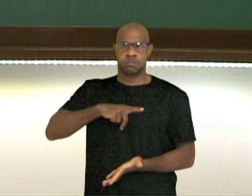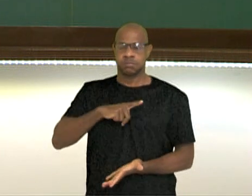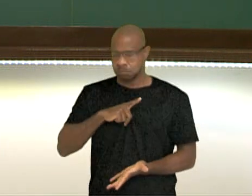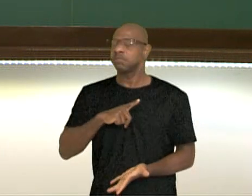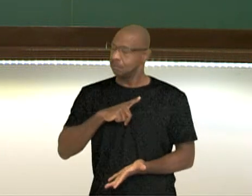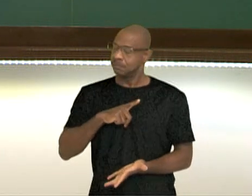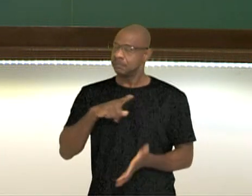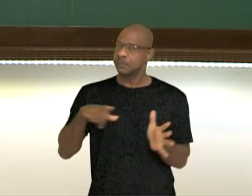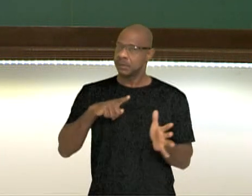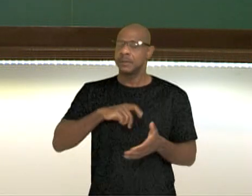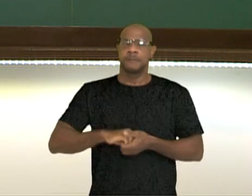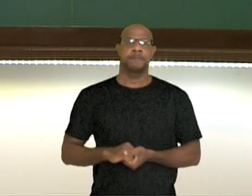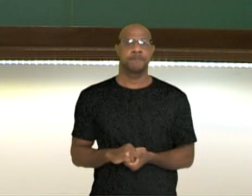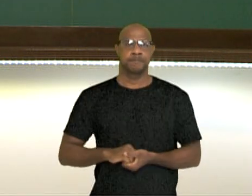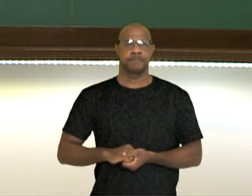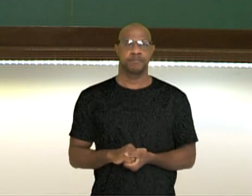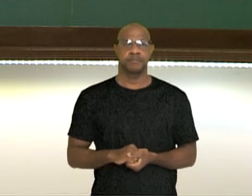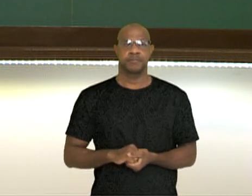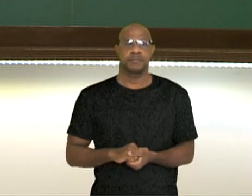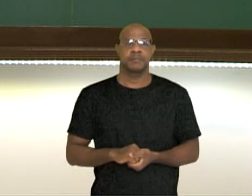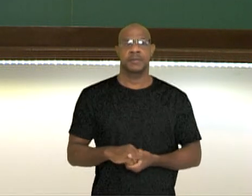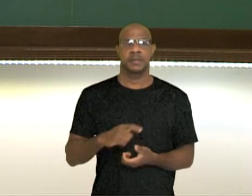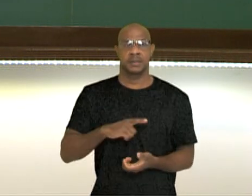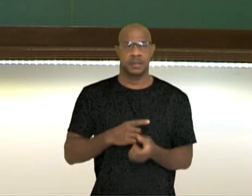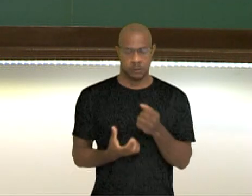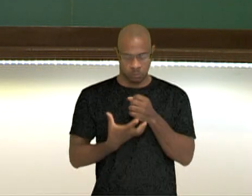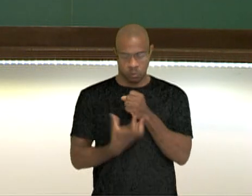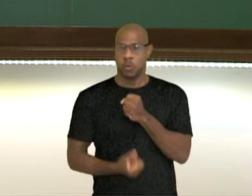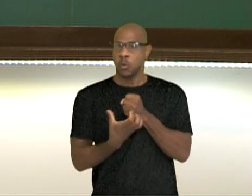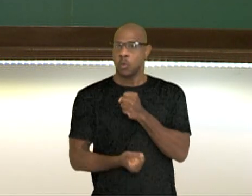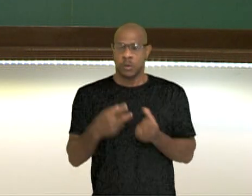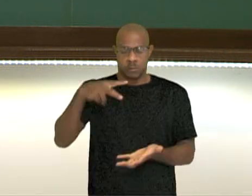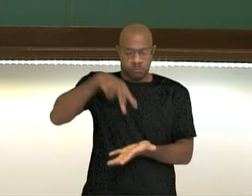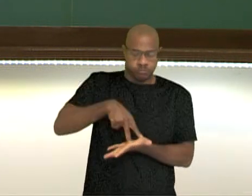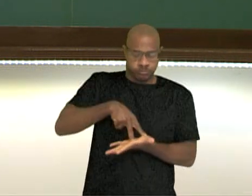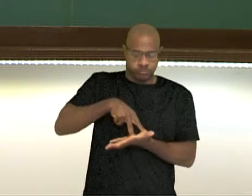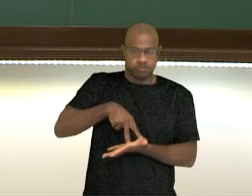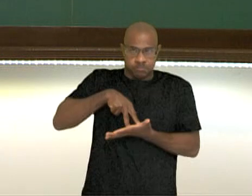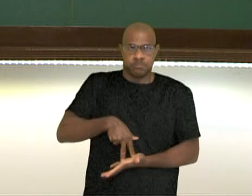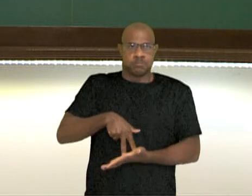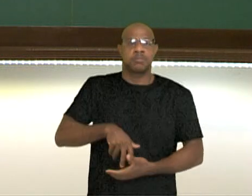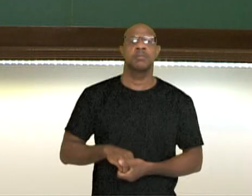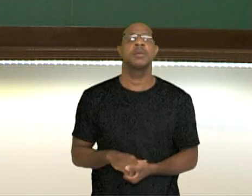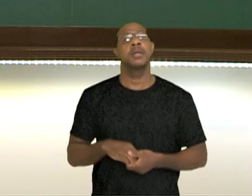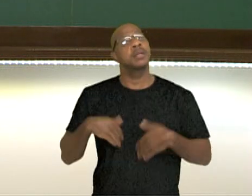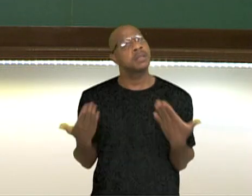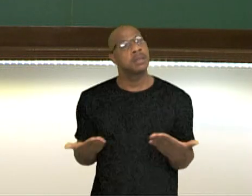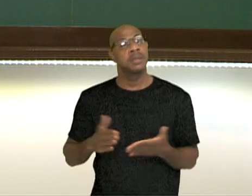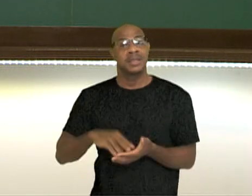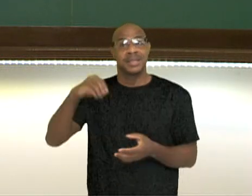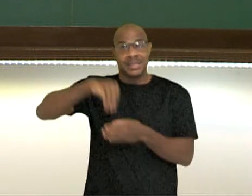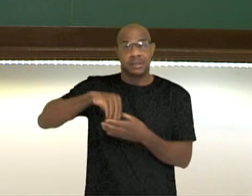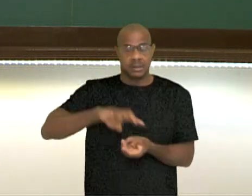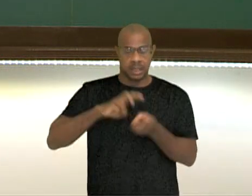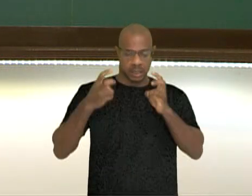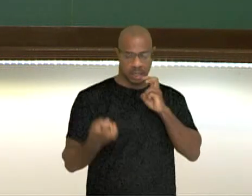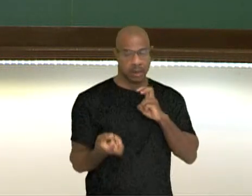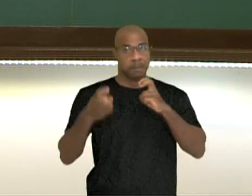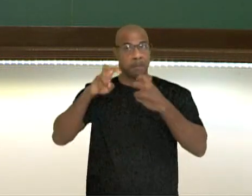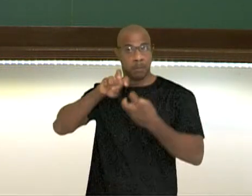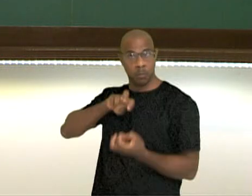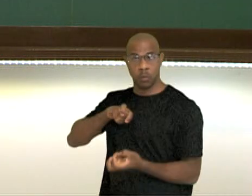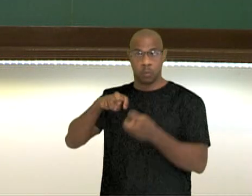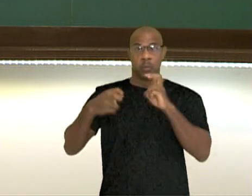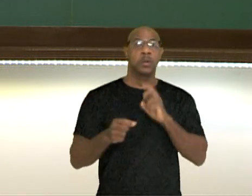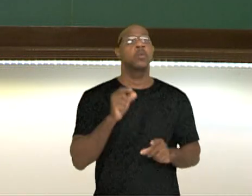gravidade tem um peso maior. A força é mais exercida no centro de gravidade, tá? Então, na capoeira, esse centro